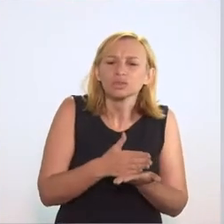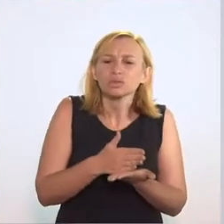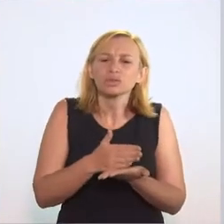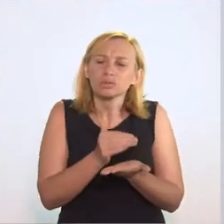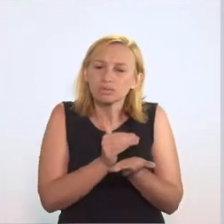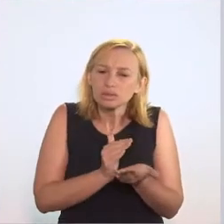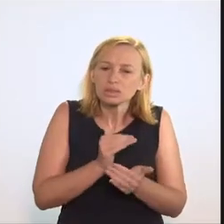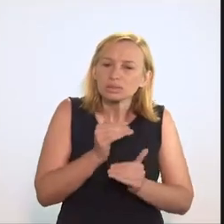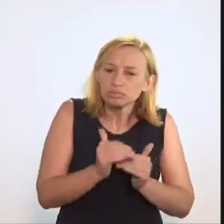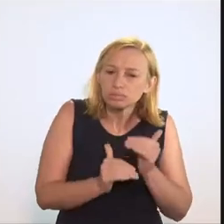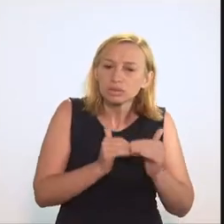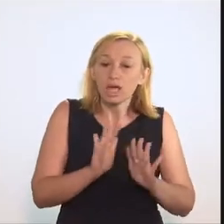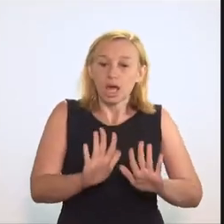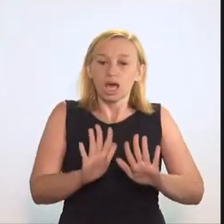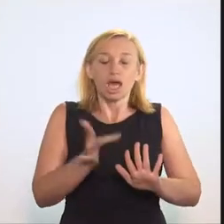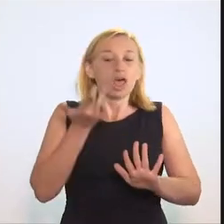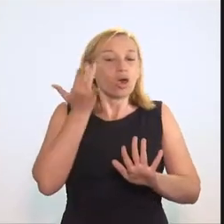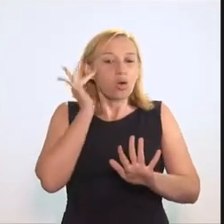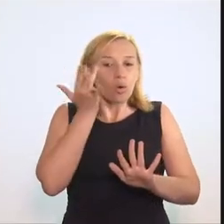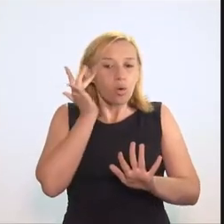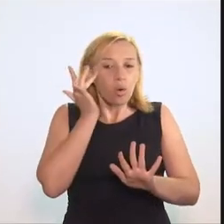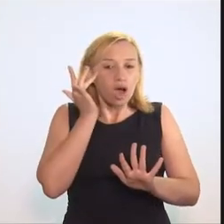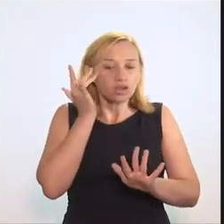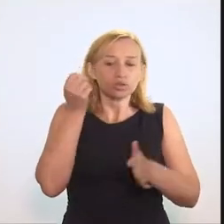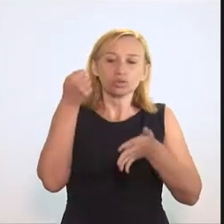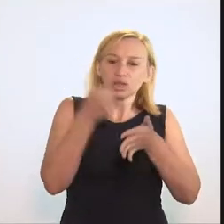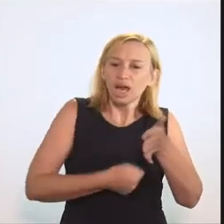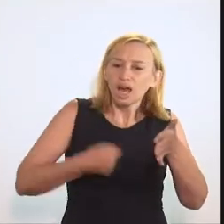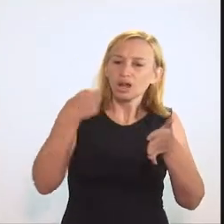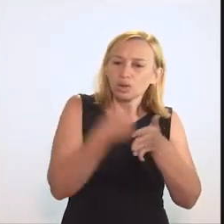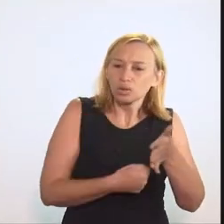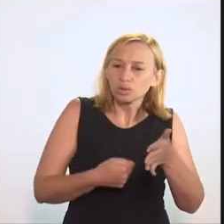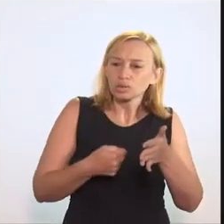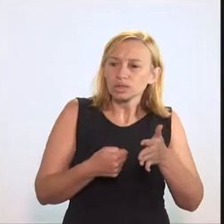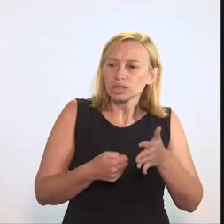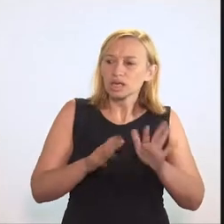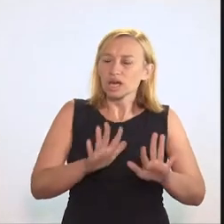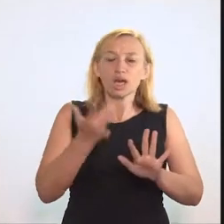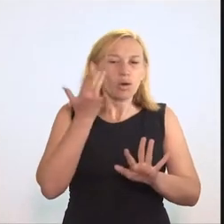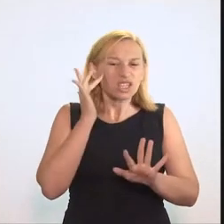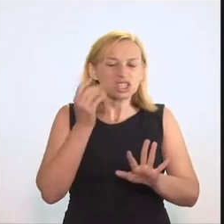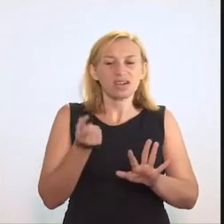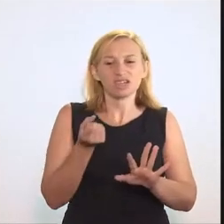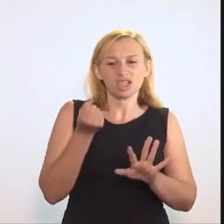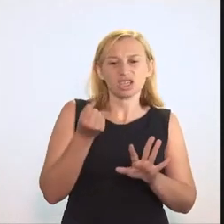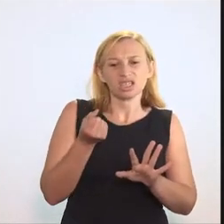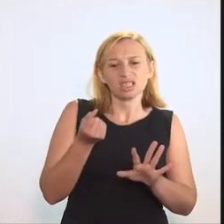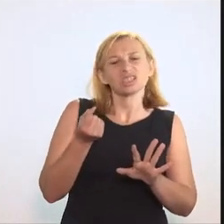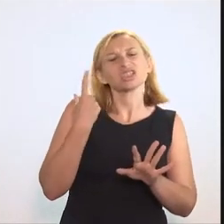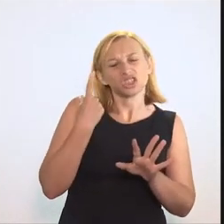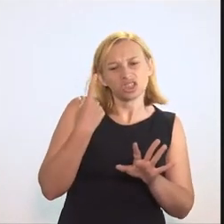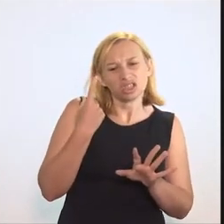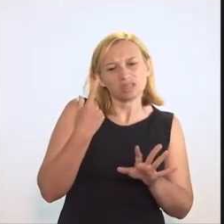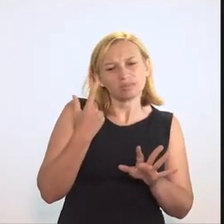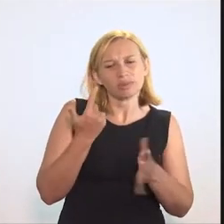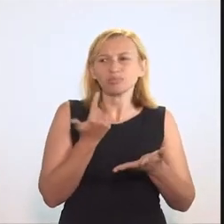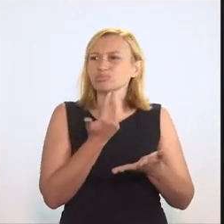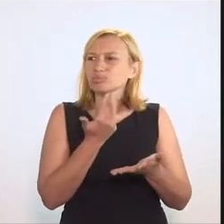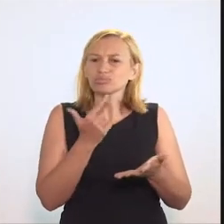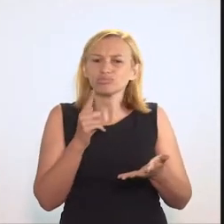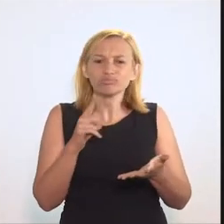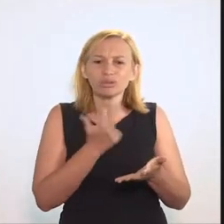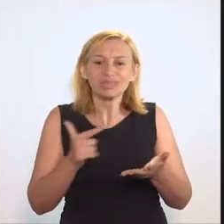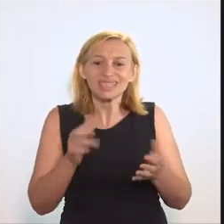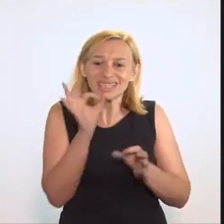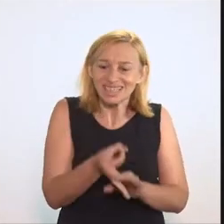a estar ligada. Eu acho que algo que sempre... eu achava que tinha alguma coisa estranha, mas eu não tinha esse start mesmo de